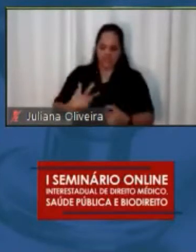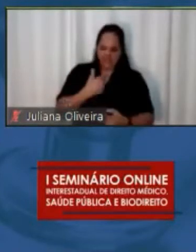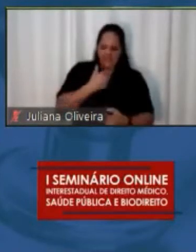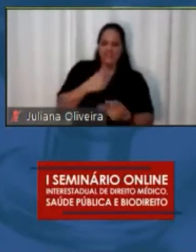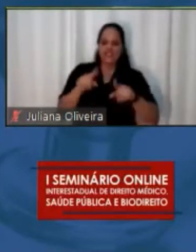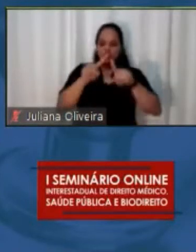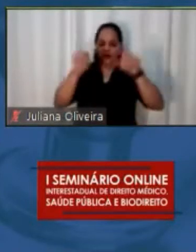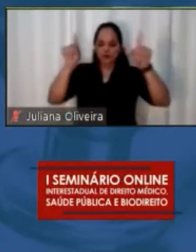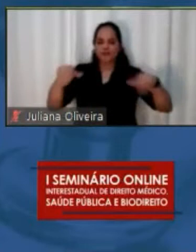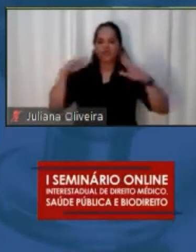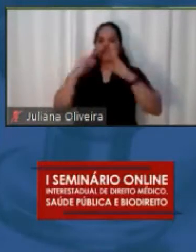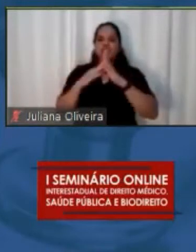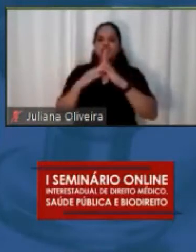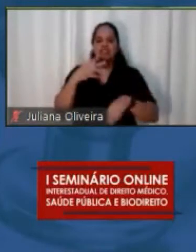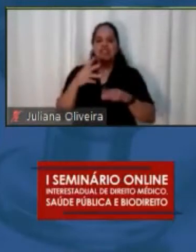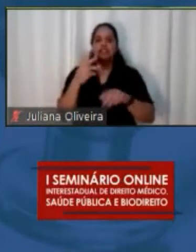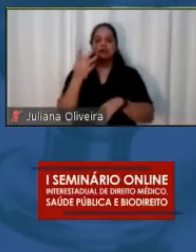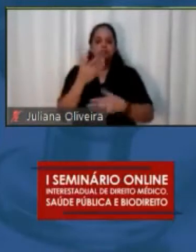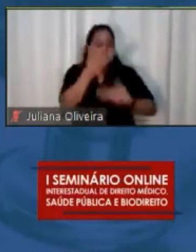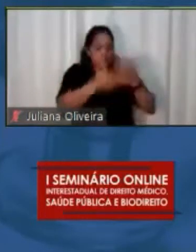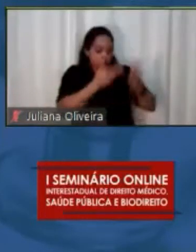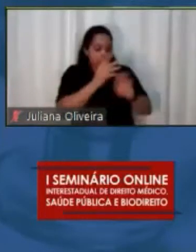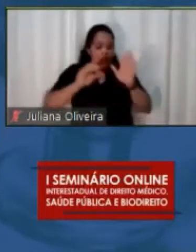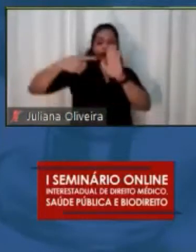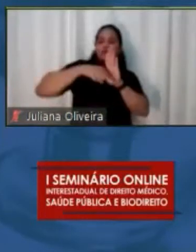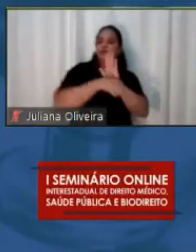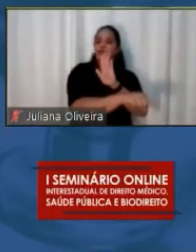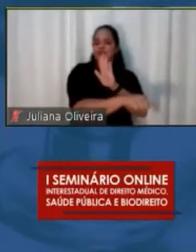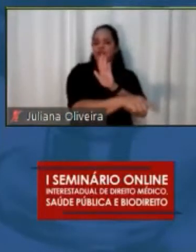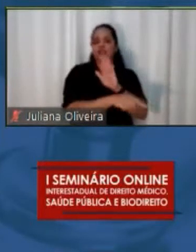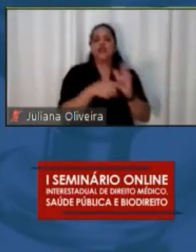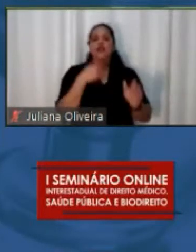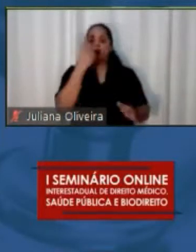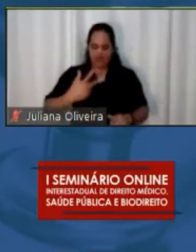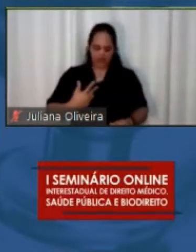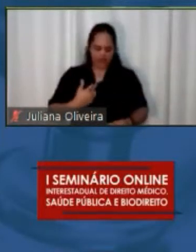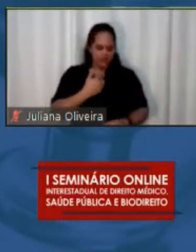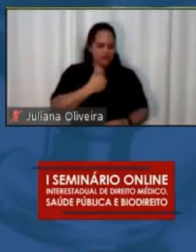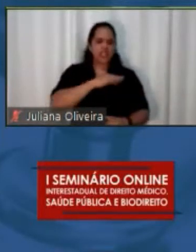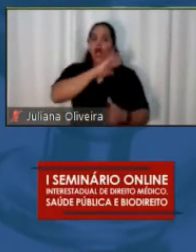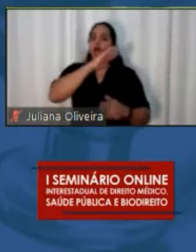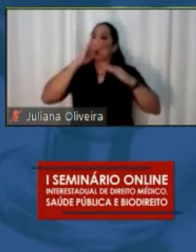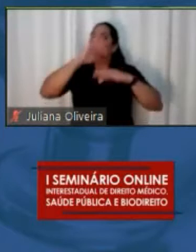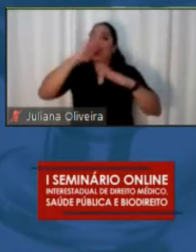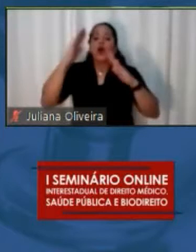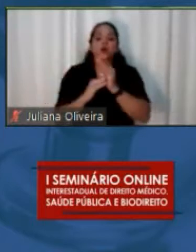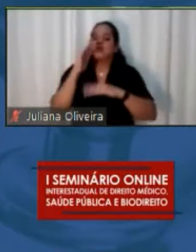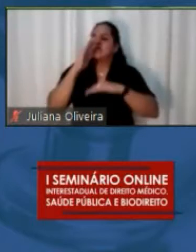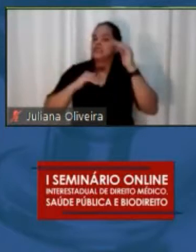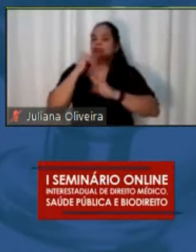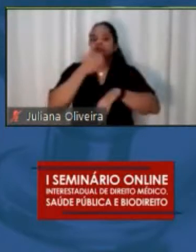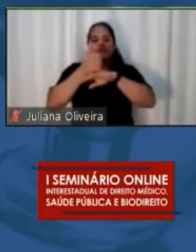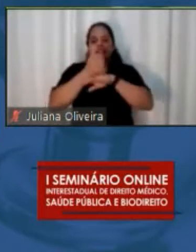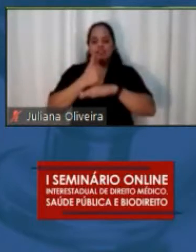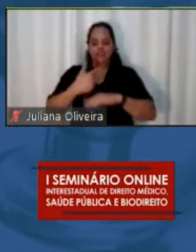intensiva. Quando falamos em cirurgia, falamos de todas as especialidades cirúrgicas. E no Hospital Santa Isabel, nós temos a satisfação de